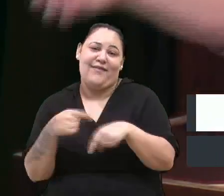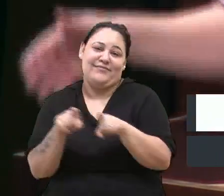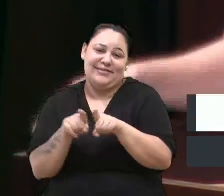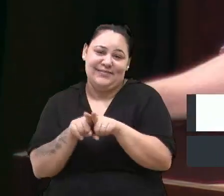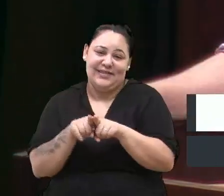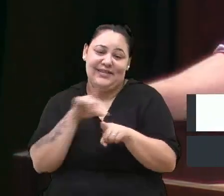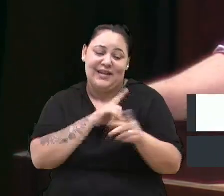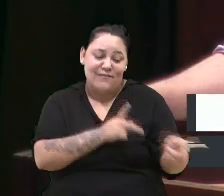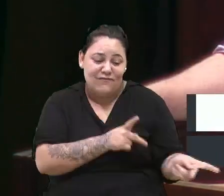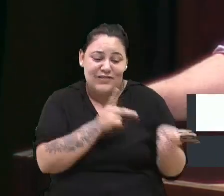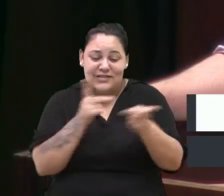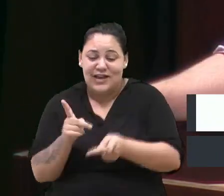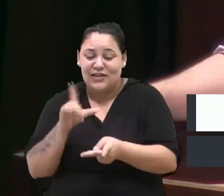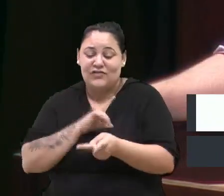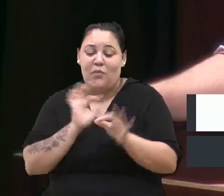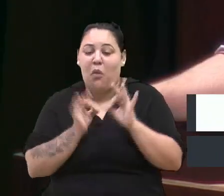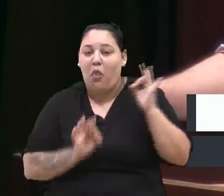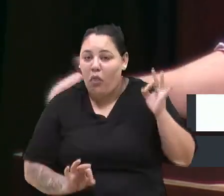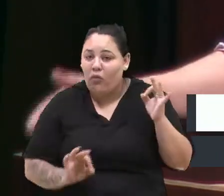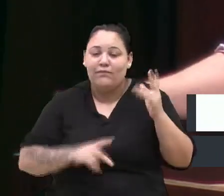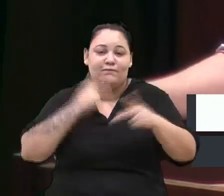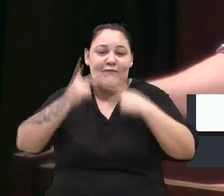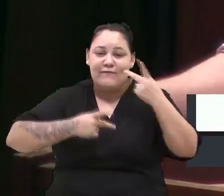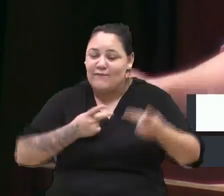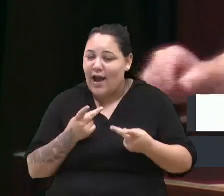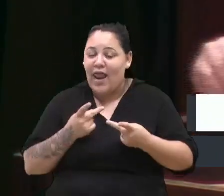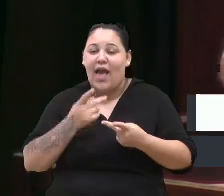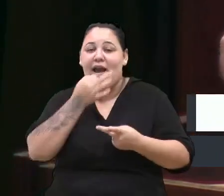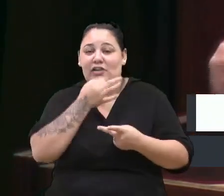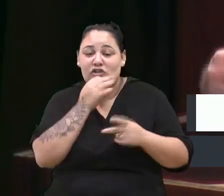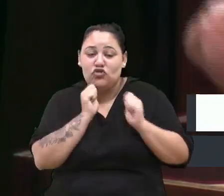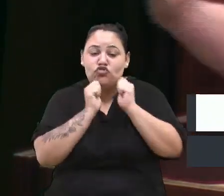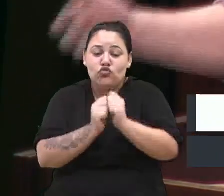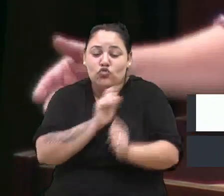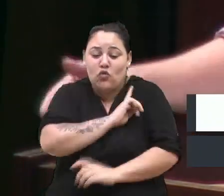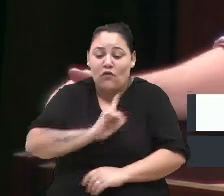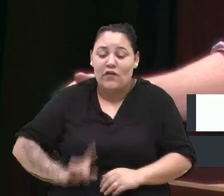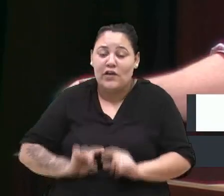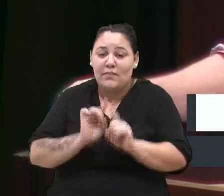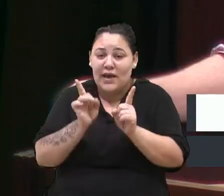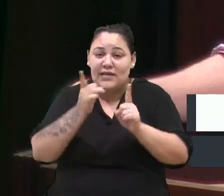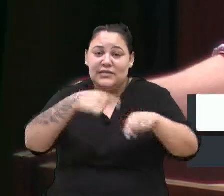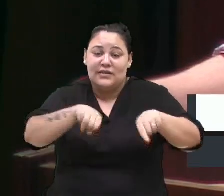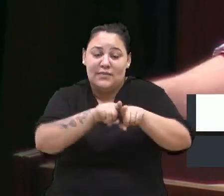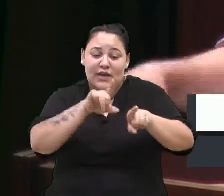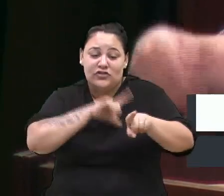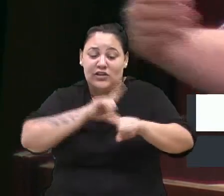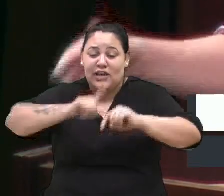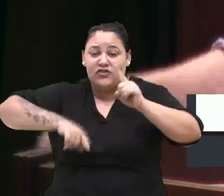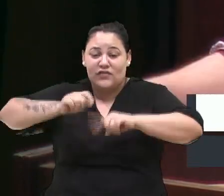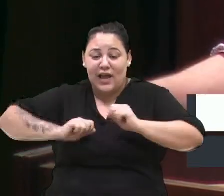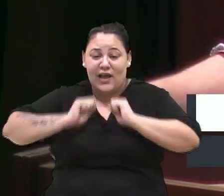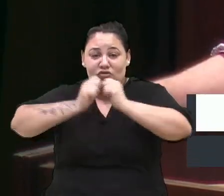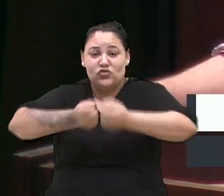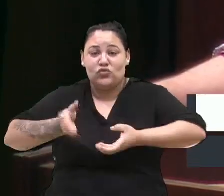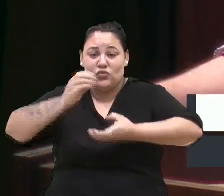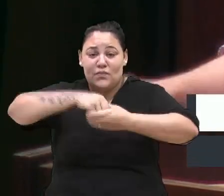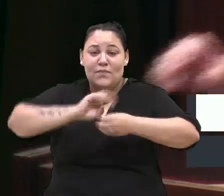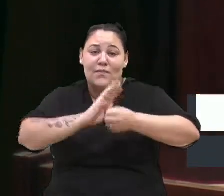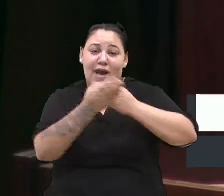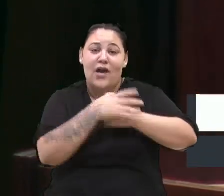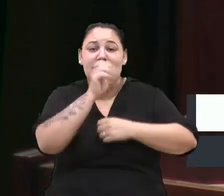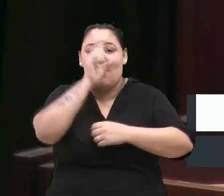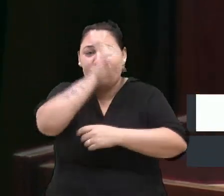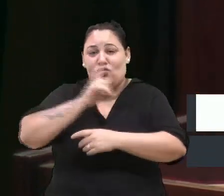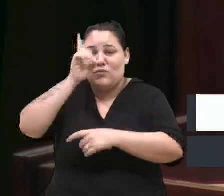aquelas reuniões, né, do Fala Caxias, juntamente com o governo, mas nós temos as nossas atividades nos bairros durante o fim de semana.